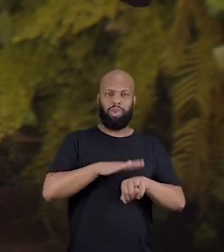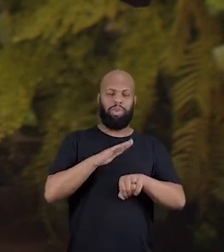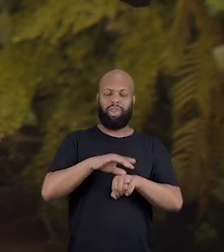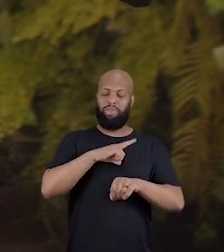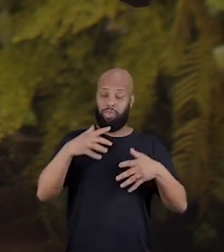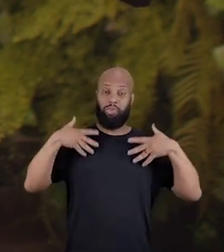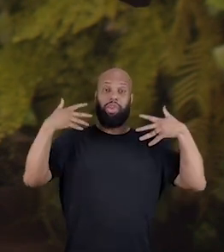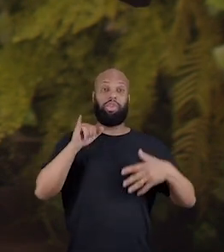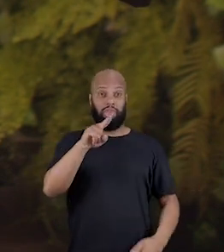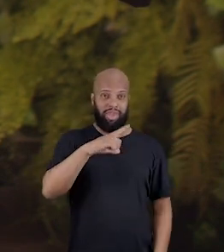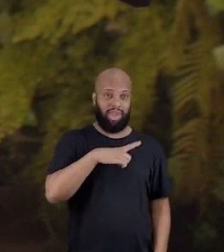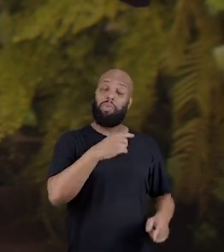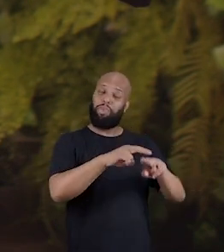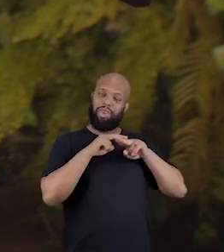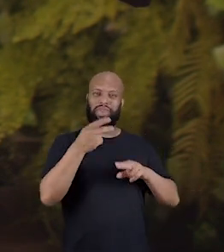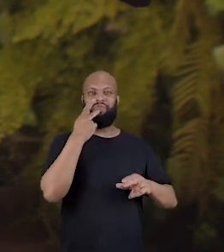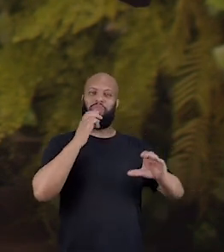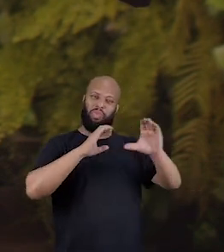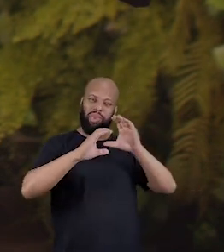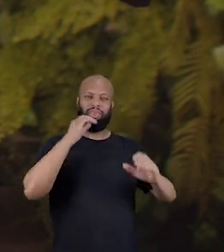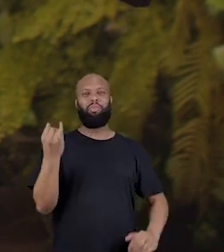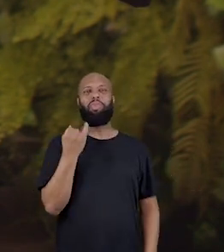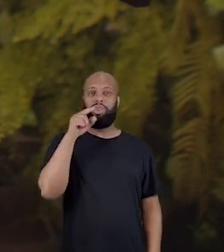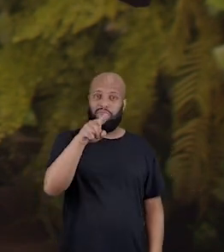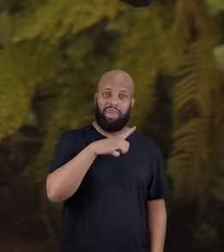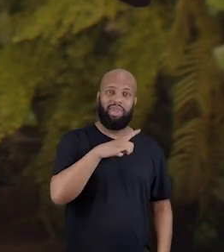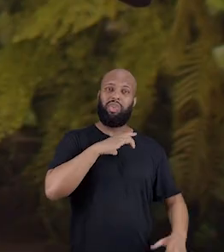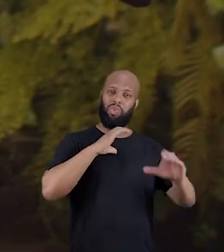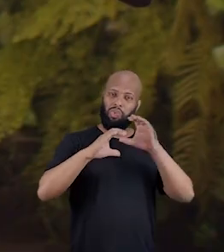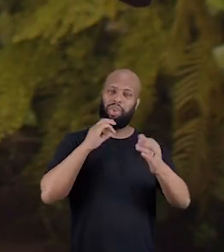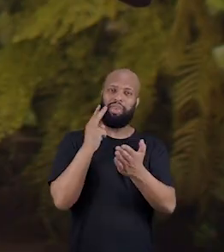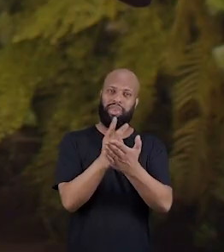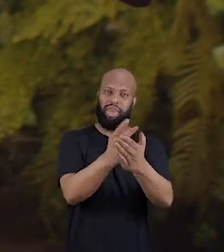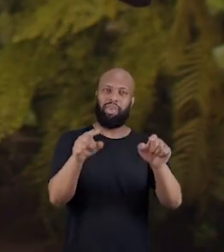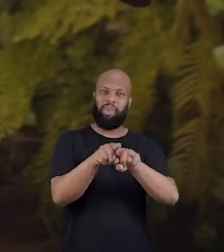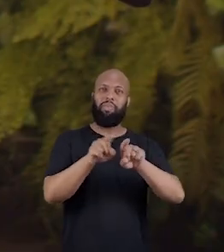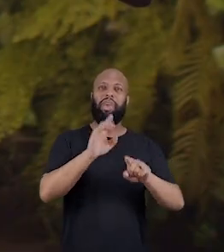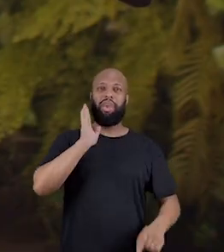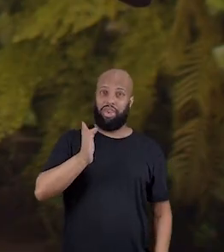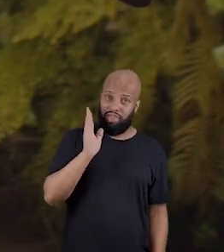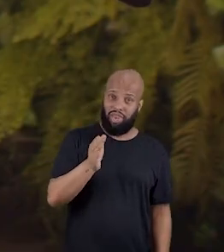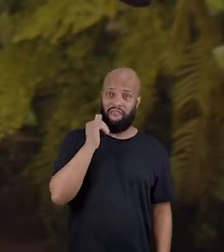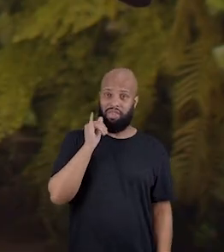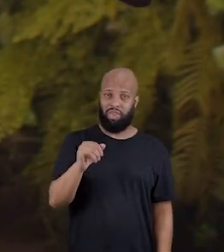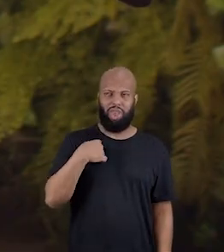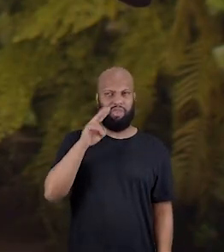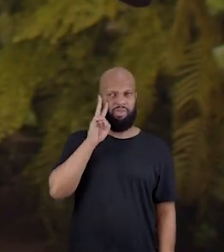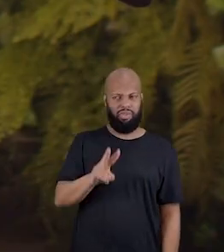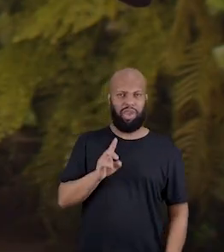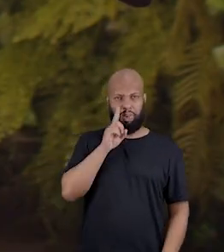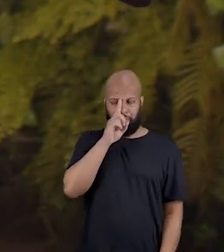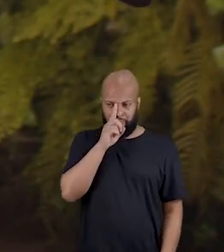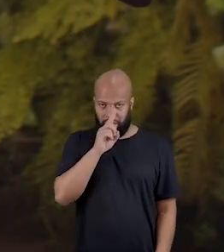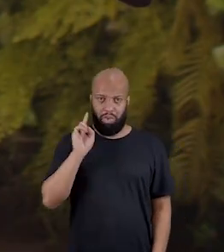tive uma surpresinha. Então, se você tem, por isso que a gente fala que a comunicação vai permear tudo. Se você tem comunicação o tempo todo, se já foi sinalizado, olha, vejo um